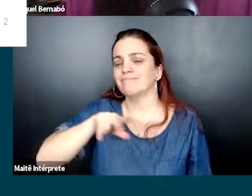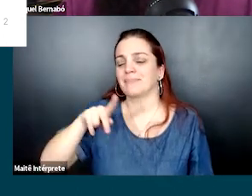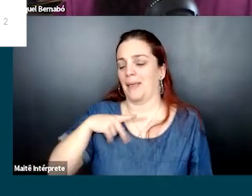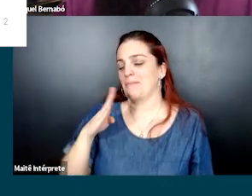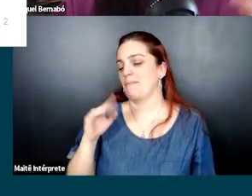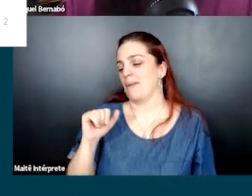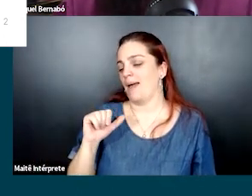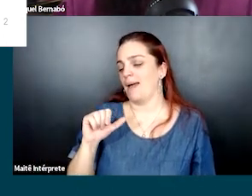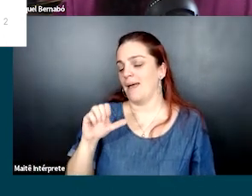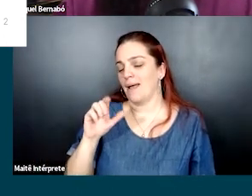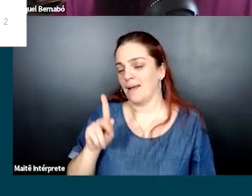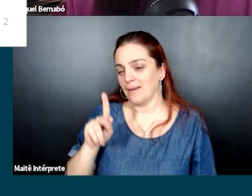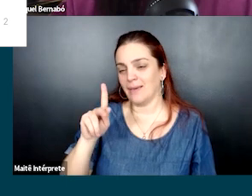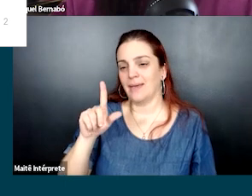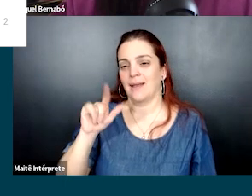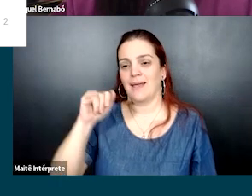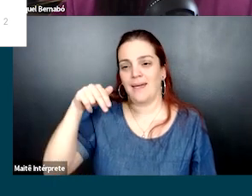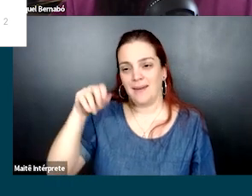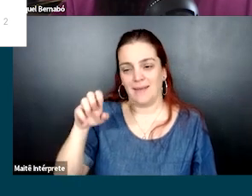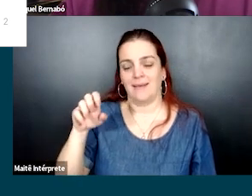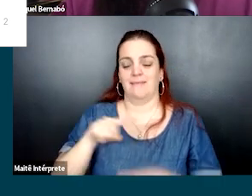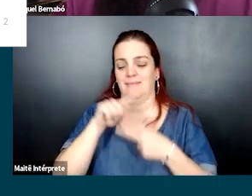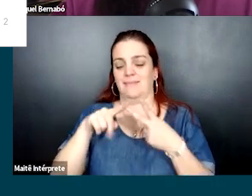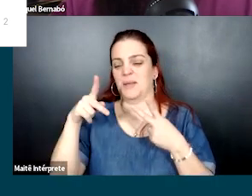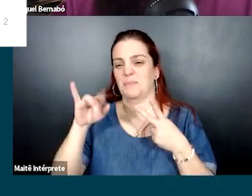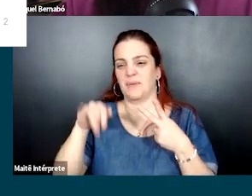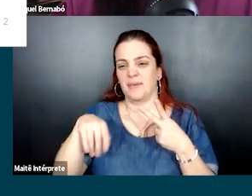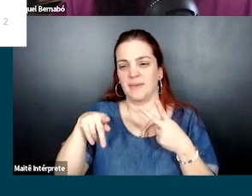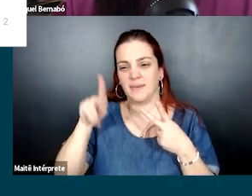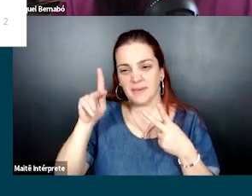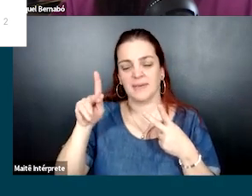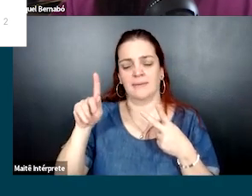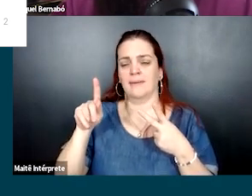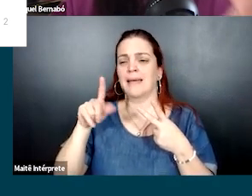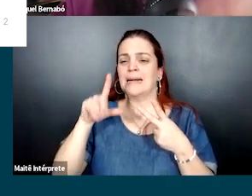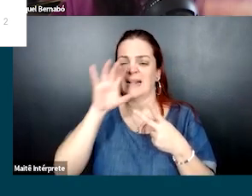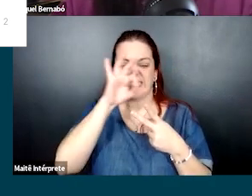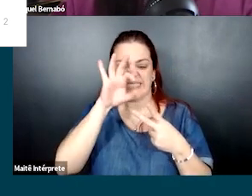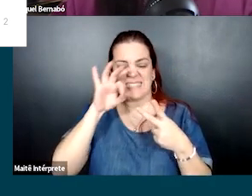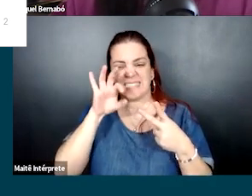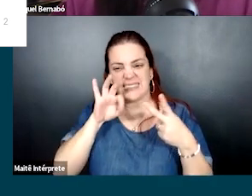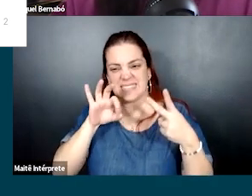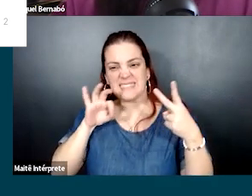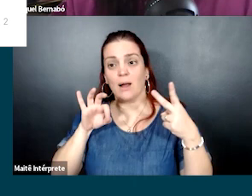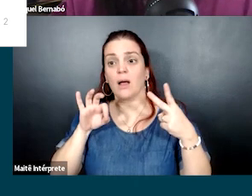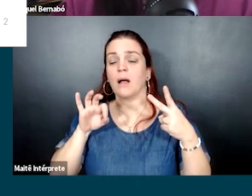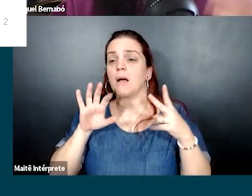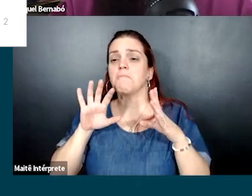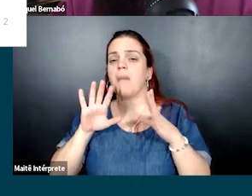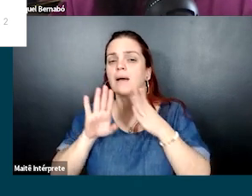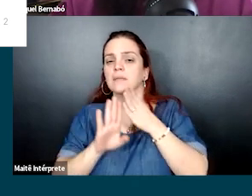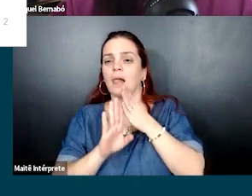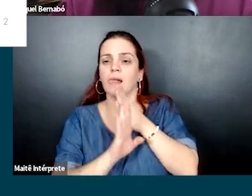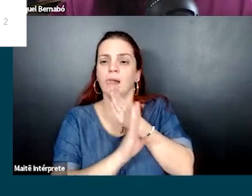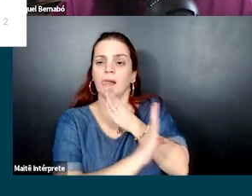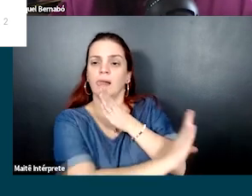termos, como Black Money, Pink Money, que denunciam como que o capitalismo faz isso, né, de se apropriar de causas sociais,